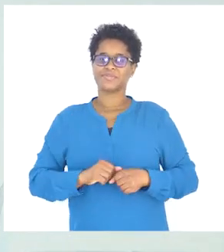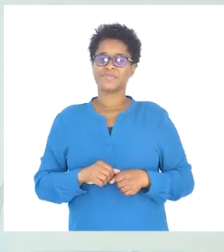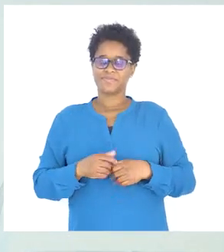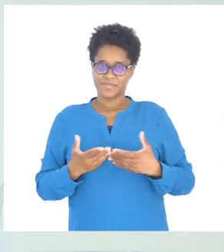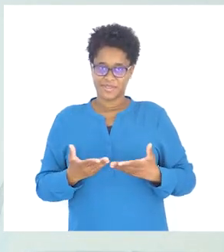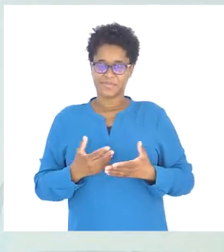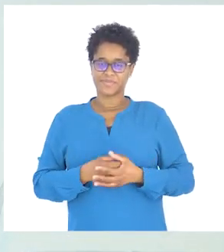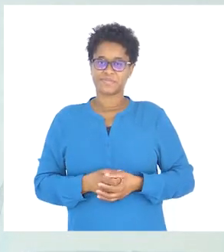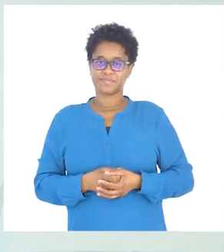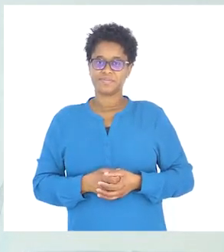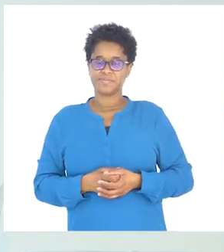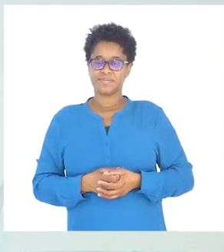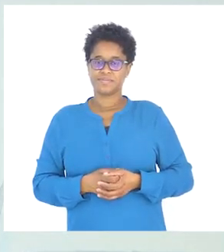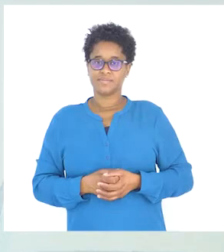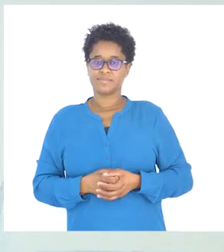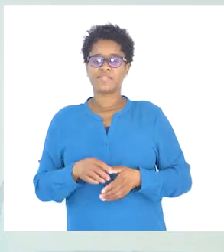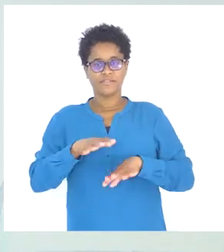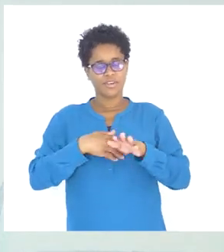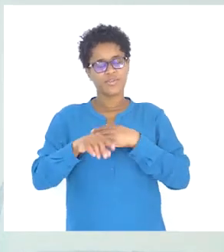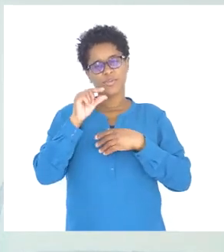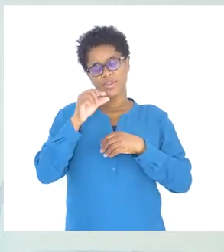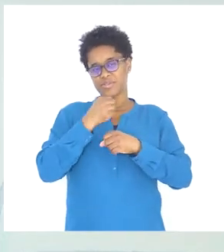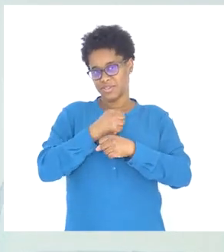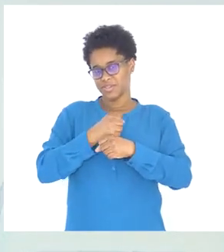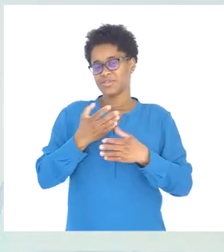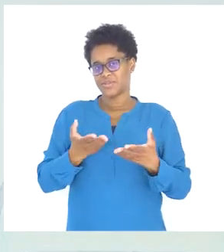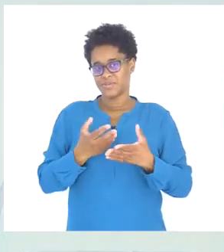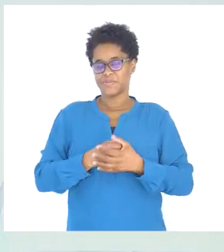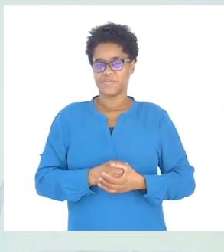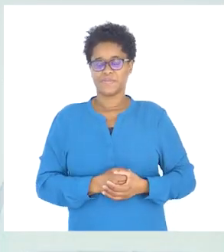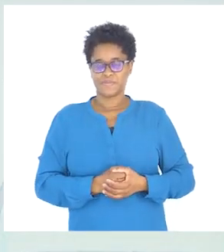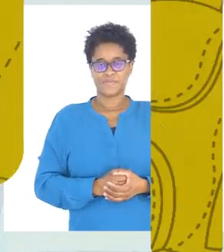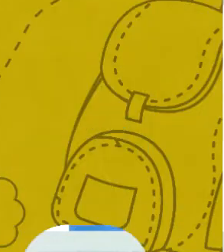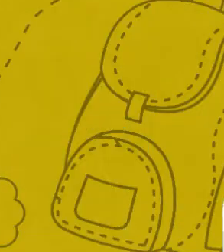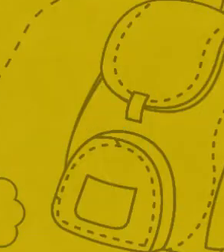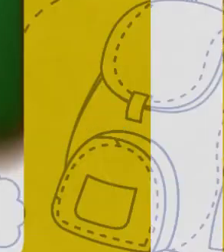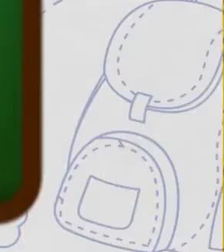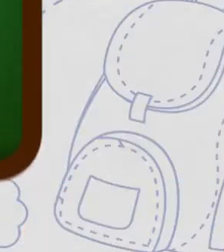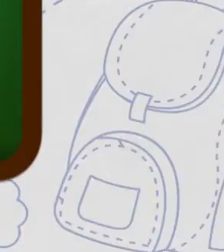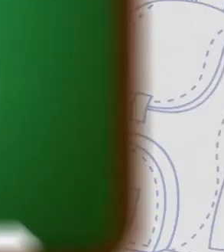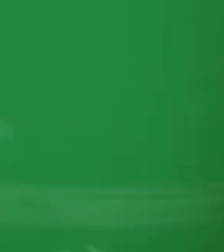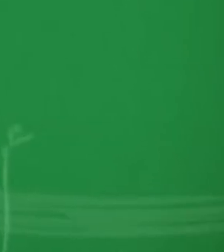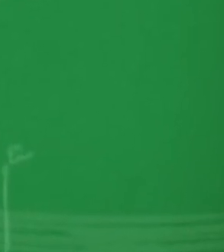exercitar, não é? Vamos fazer um pequeno exercício.